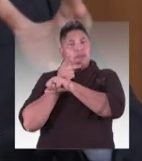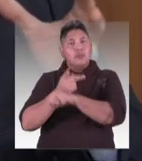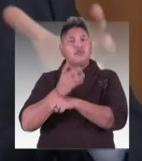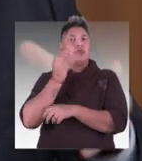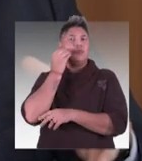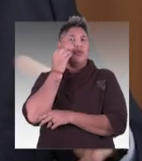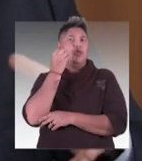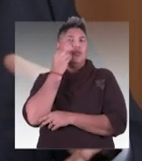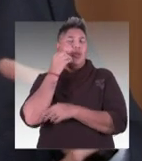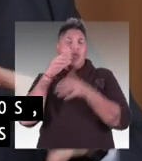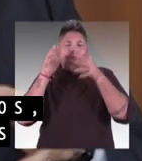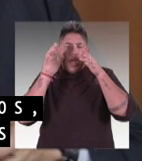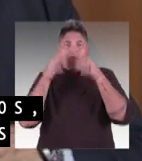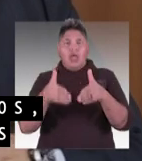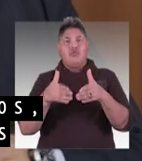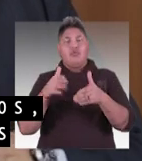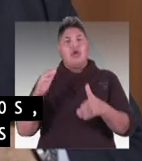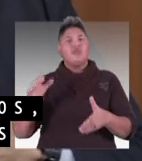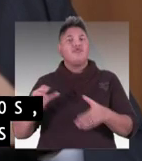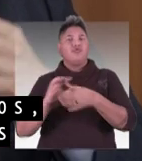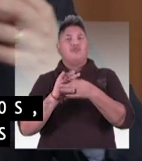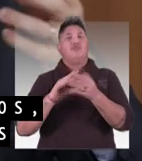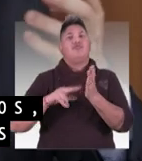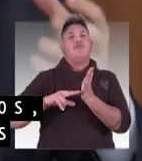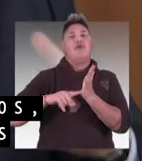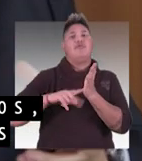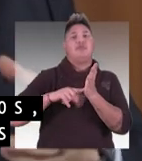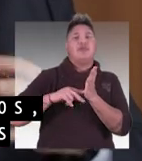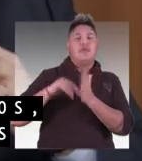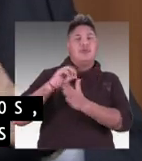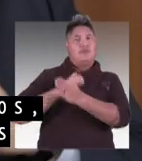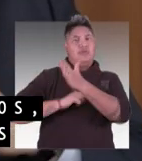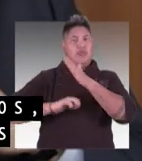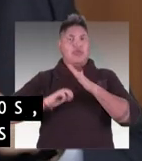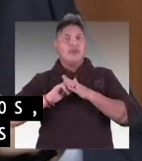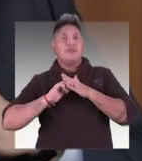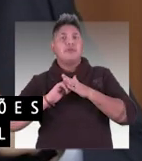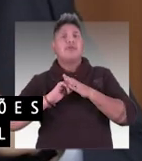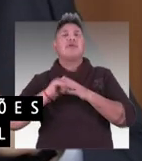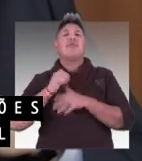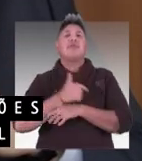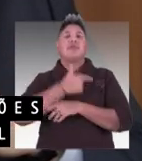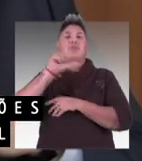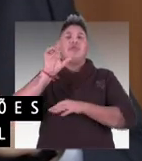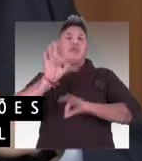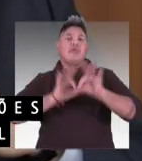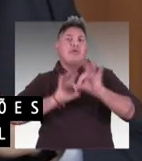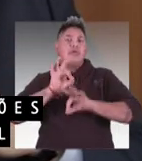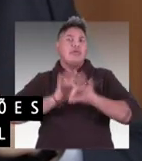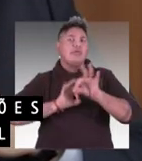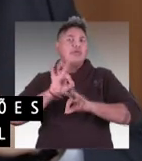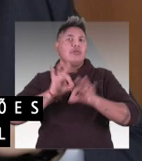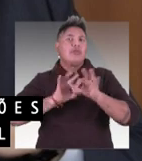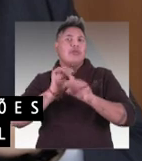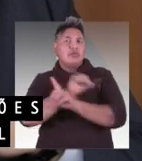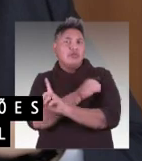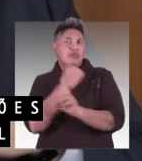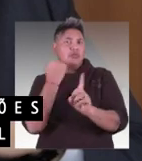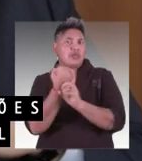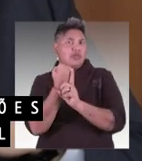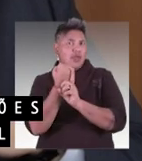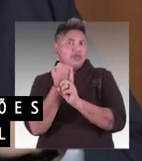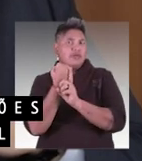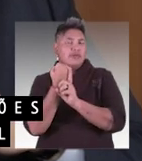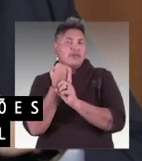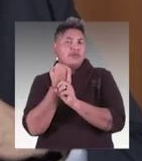atuar junto aos sindicatos, junto às empresas e demais organizações da sociedade